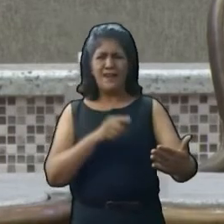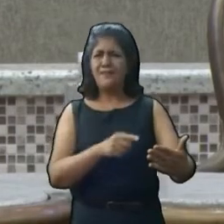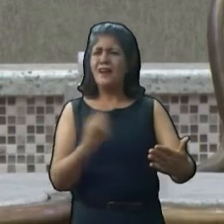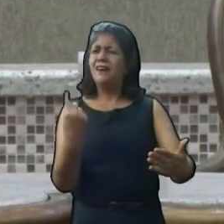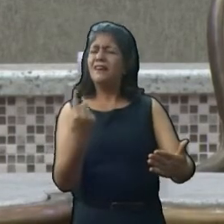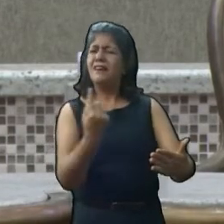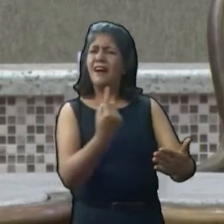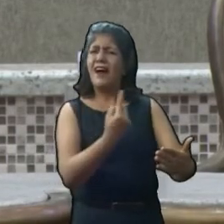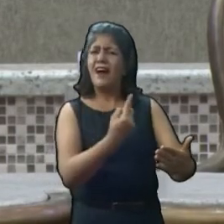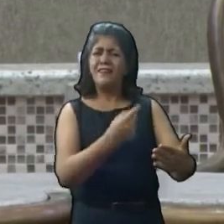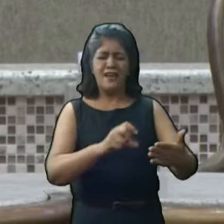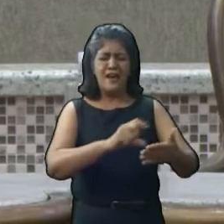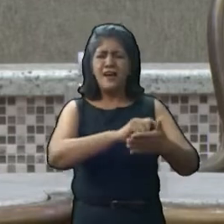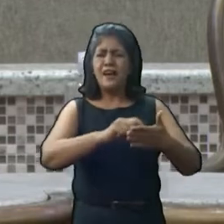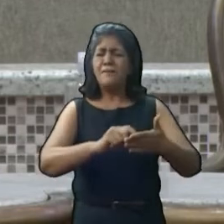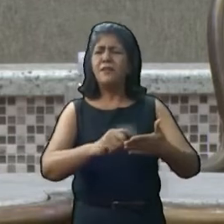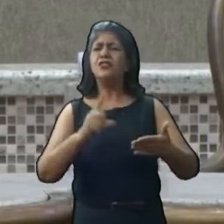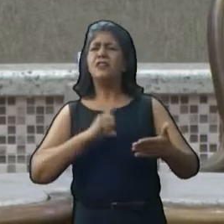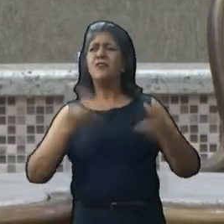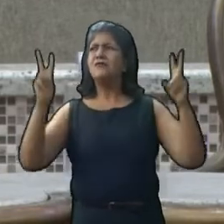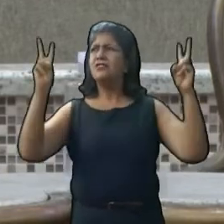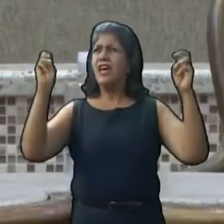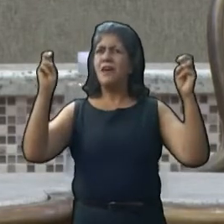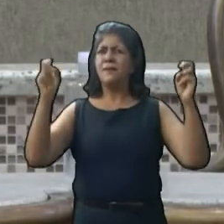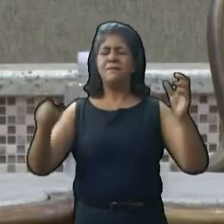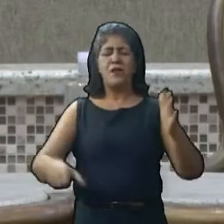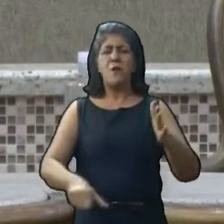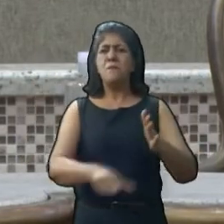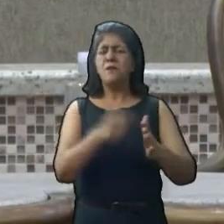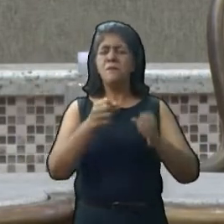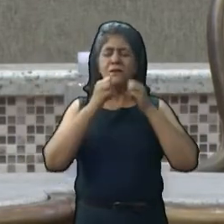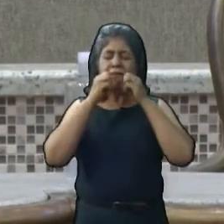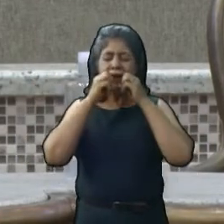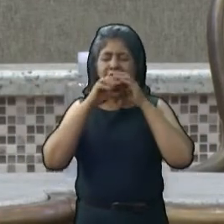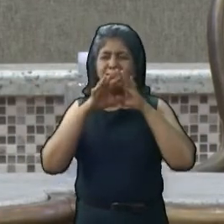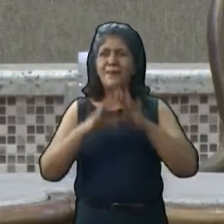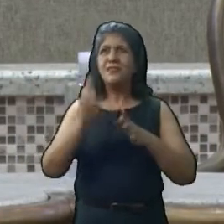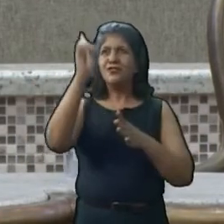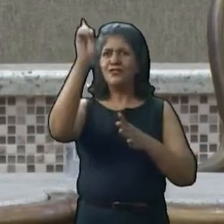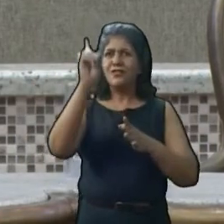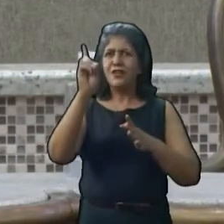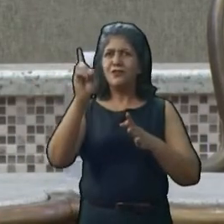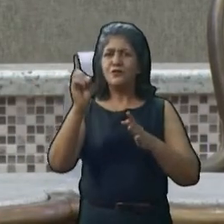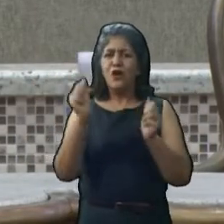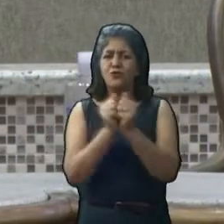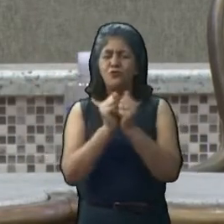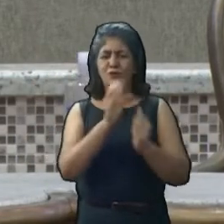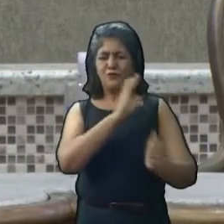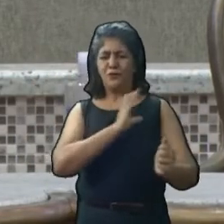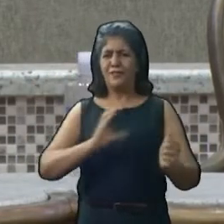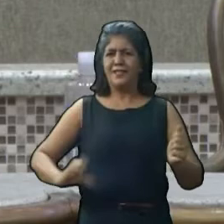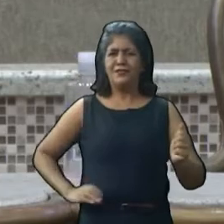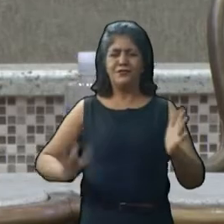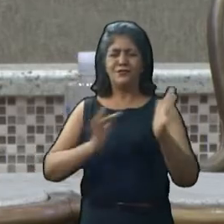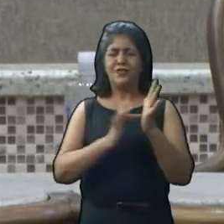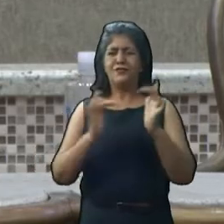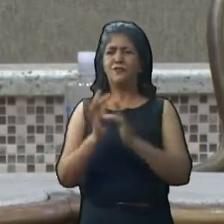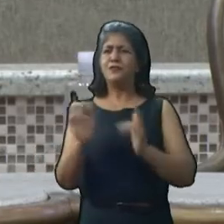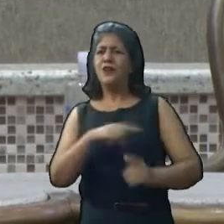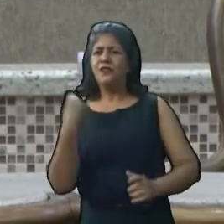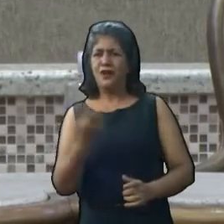alvissareiro capítulo primeiro ele fala sobre as bençãos de deus em cristo jesus que nós alcançamos